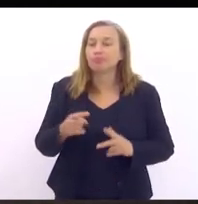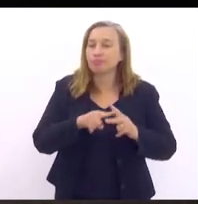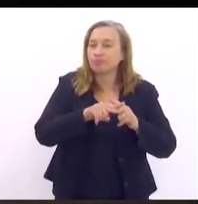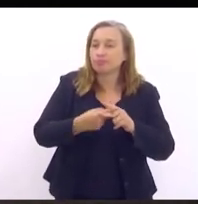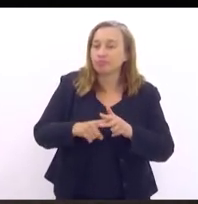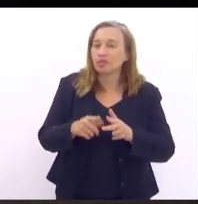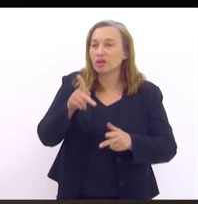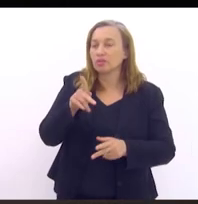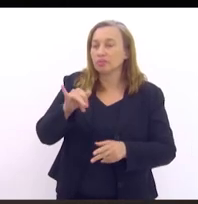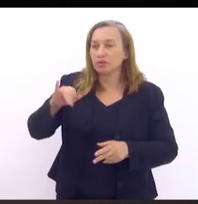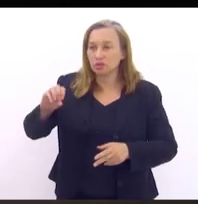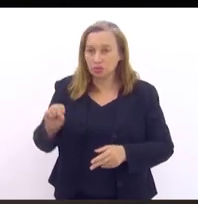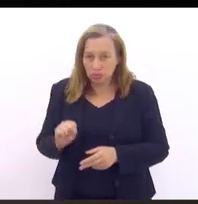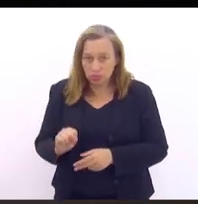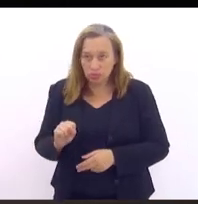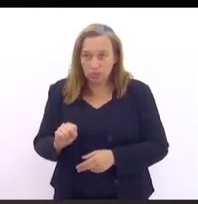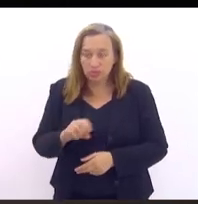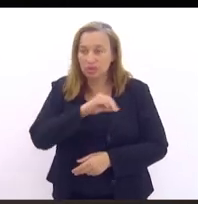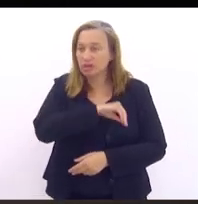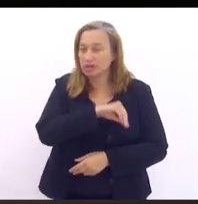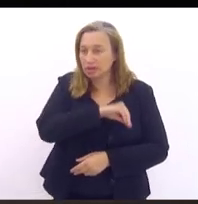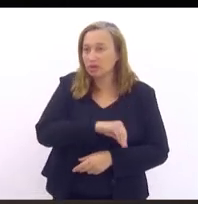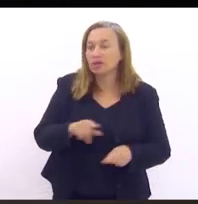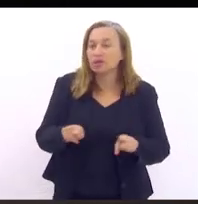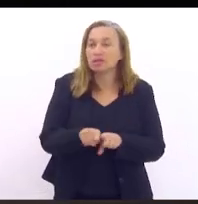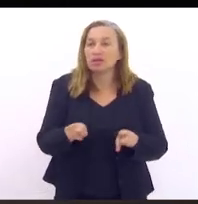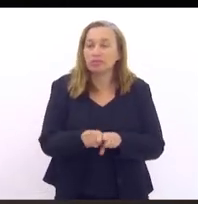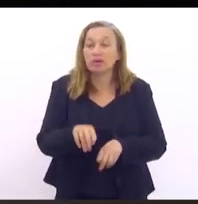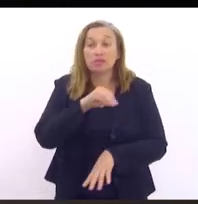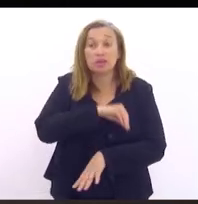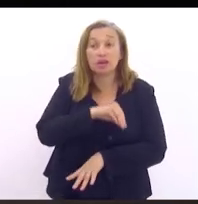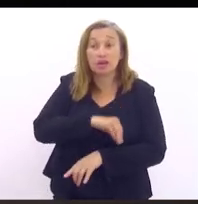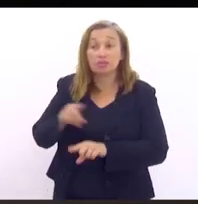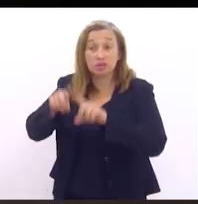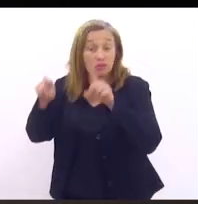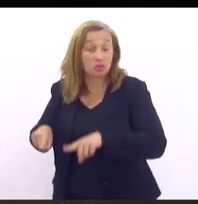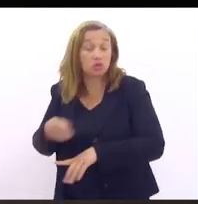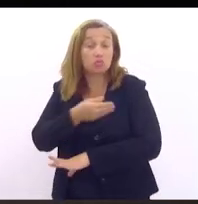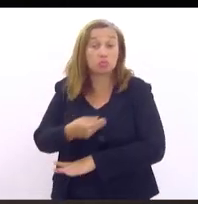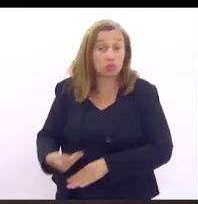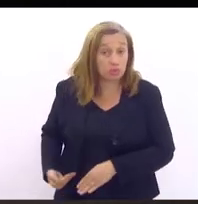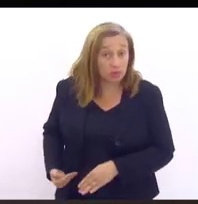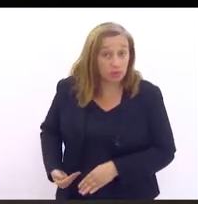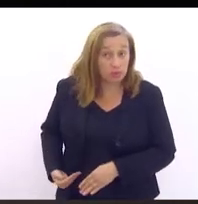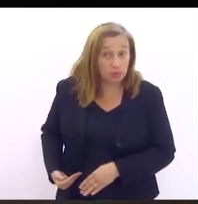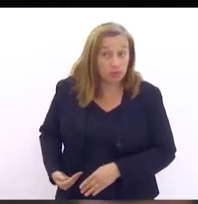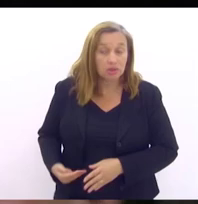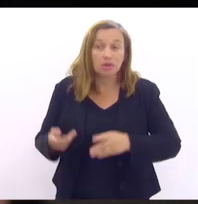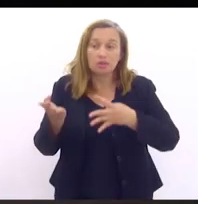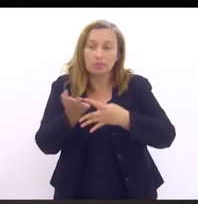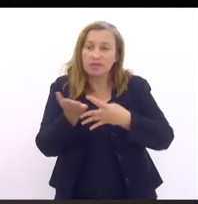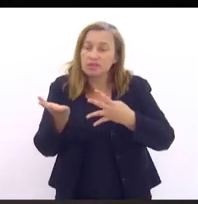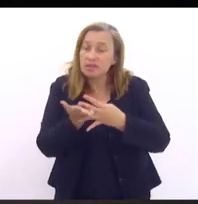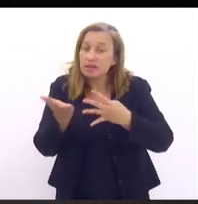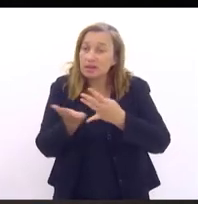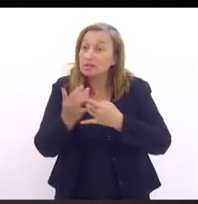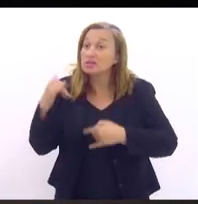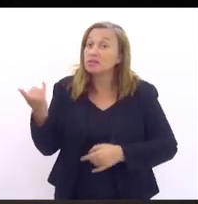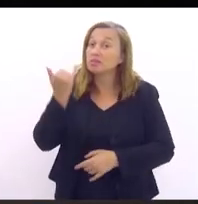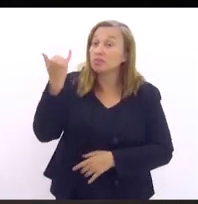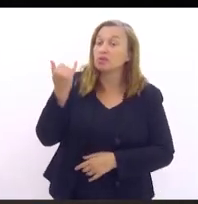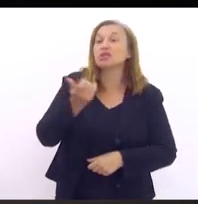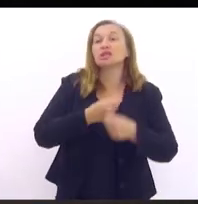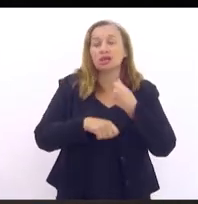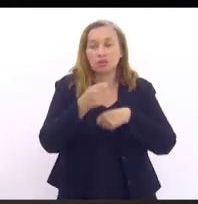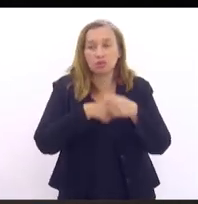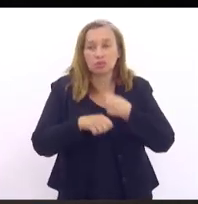do piso regional e da atualização do salário dos servidores públicos, parcela significativa da